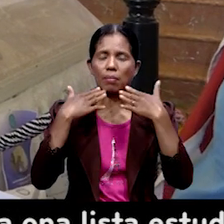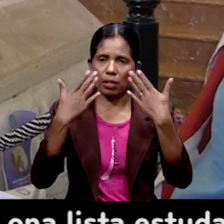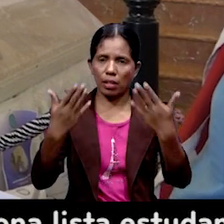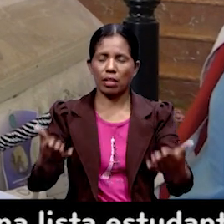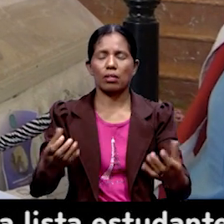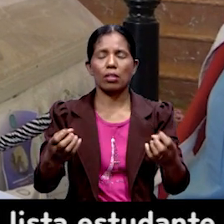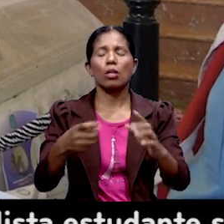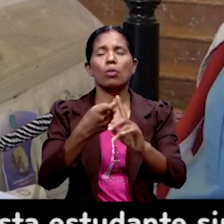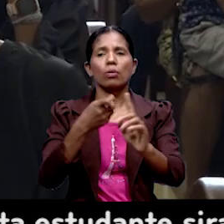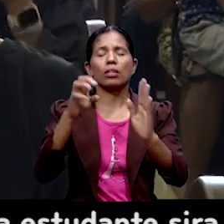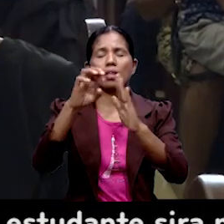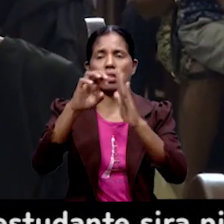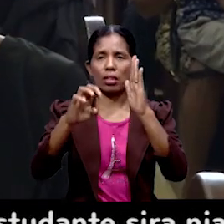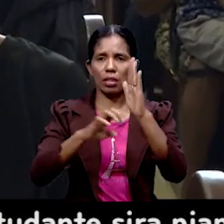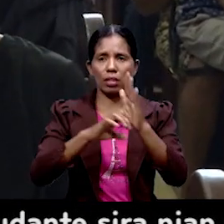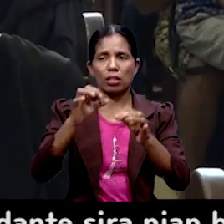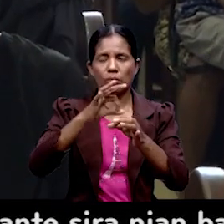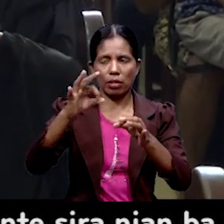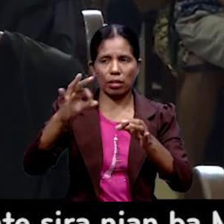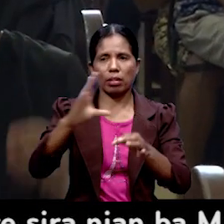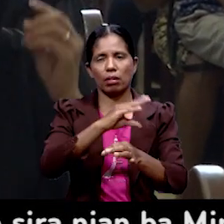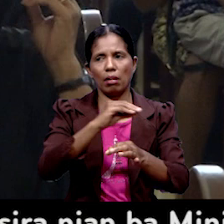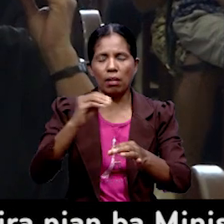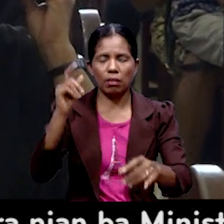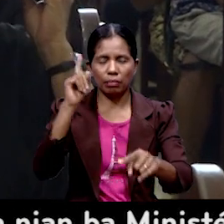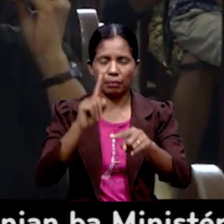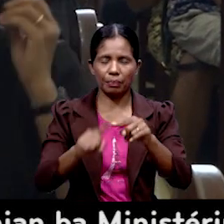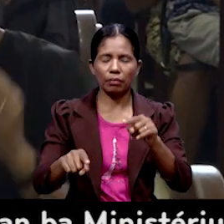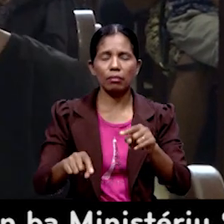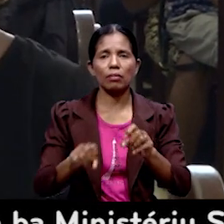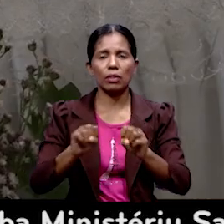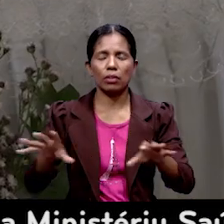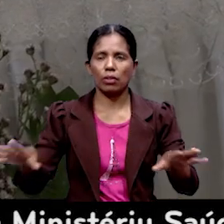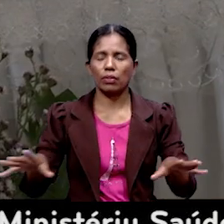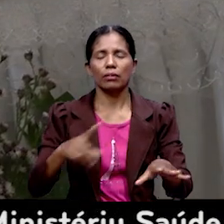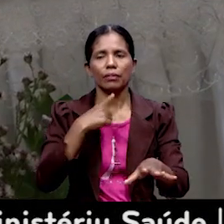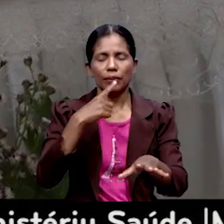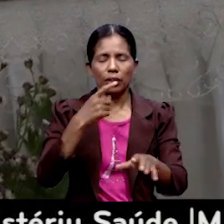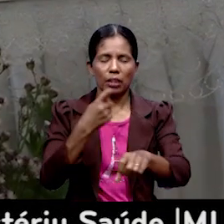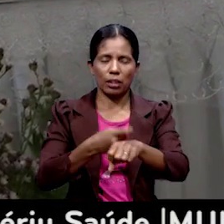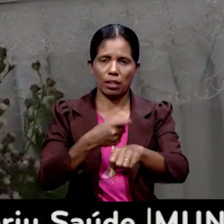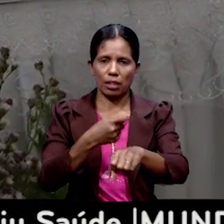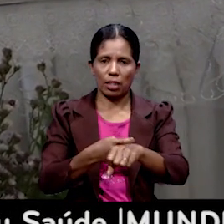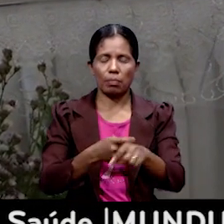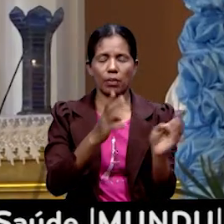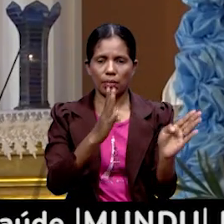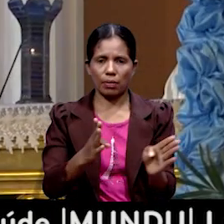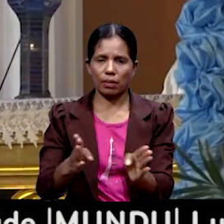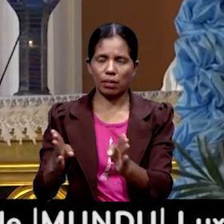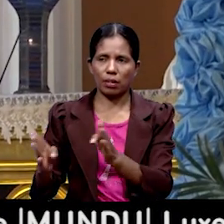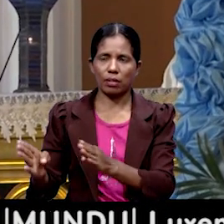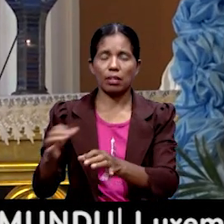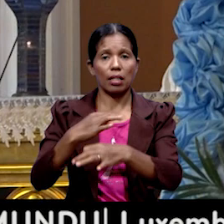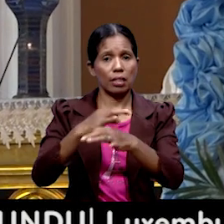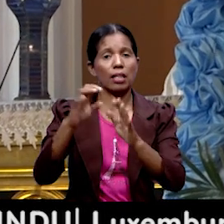Rússia Estado, ba espírito no esforço nem bela belenega, manifesta durante tempo luta no processo construção